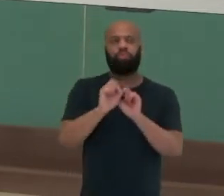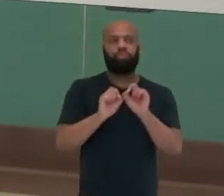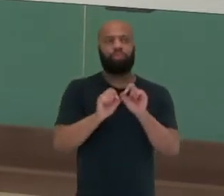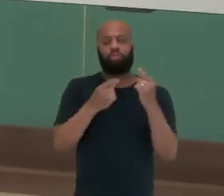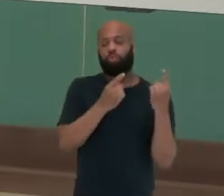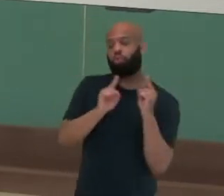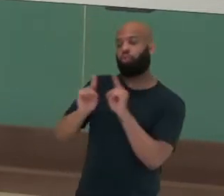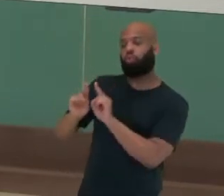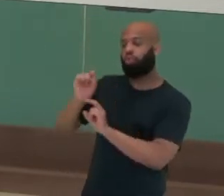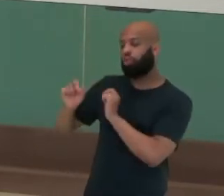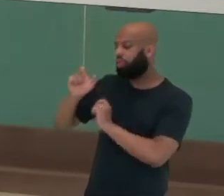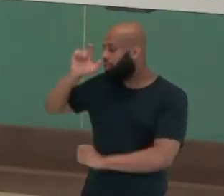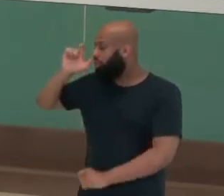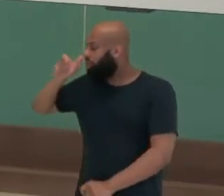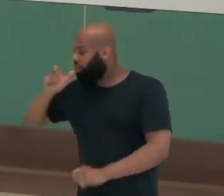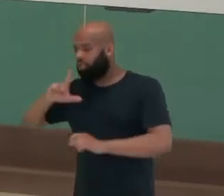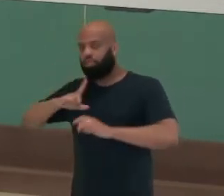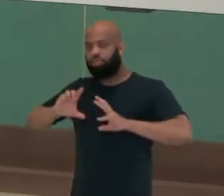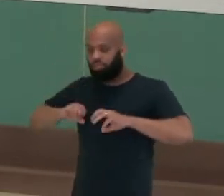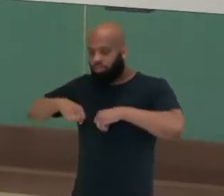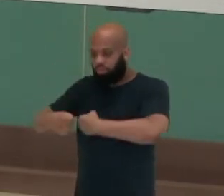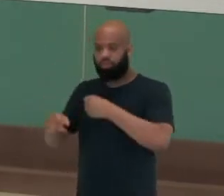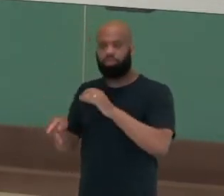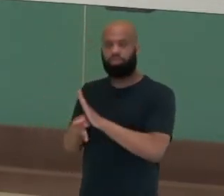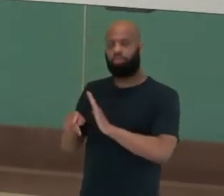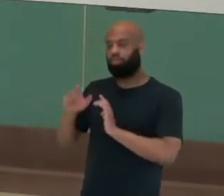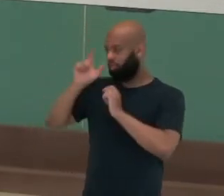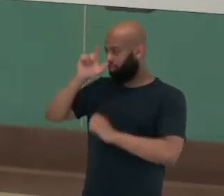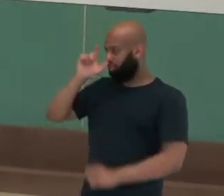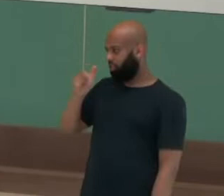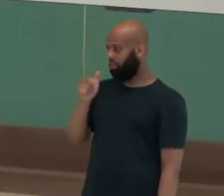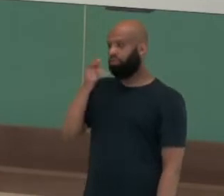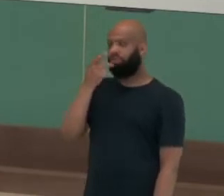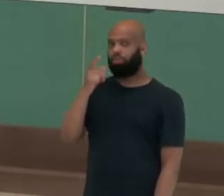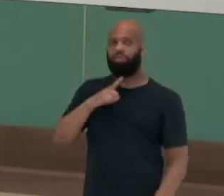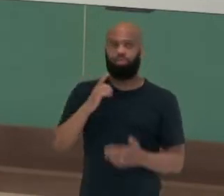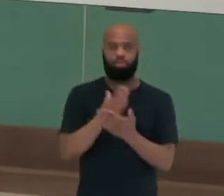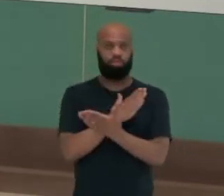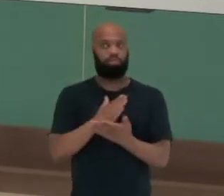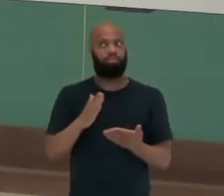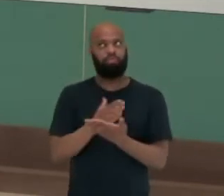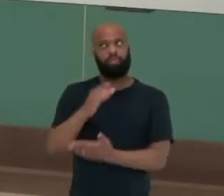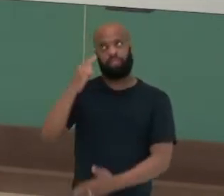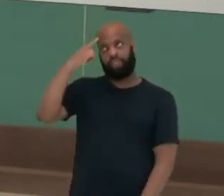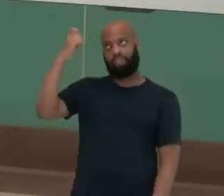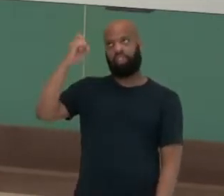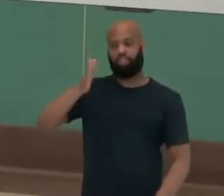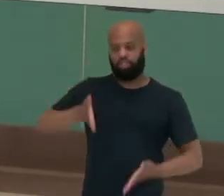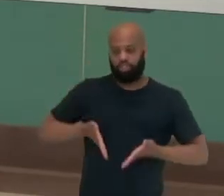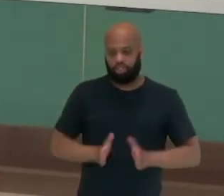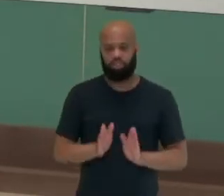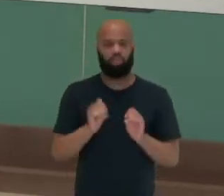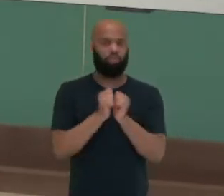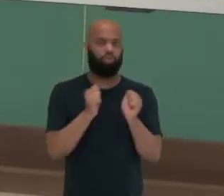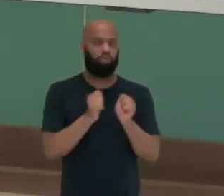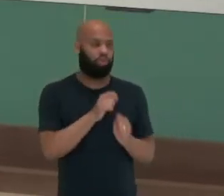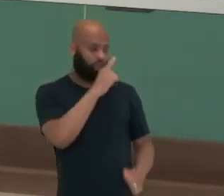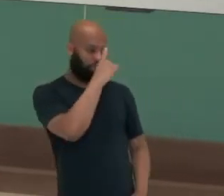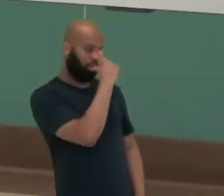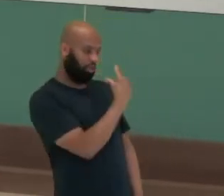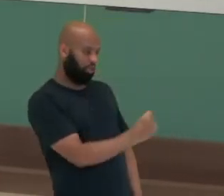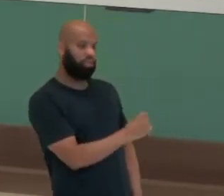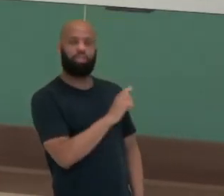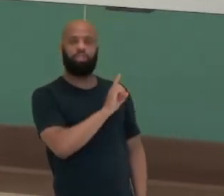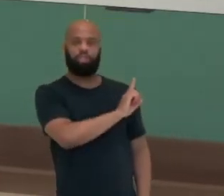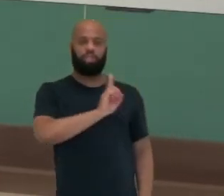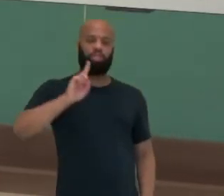René Descartes defendia. Enquanto para o Descartes algumas ideias já nascem conosco, para o John Locke nós